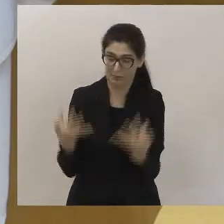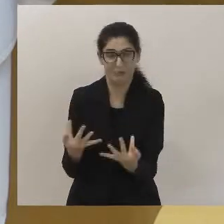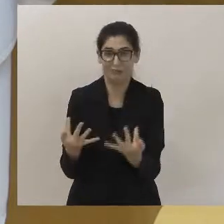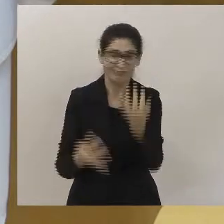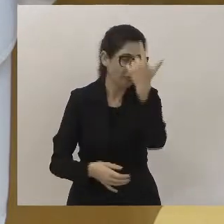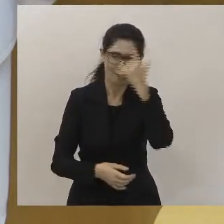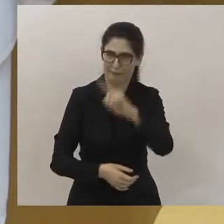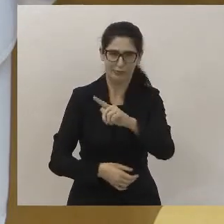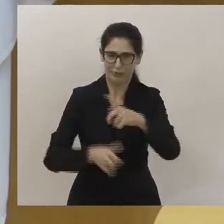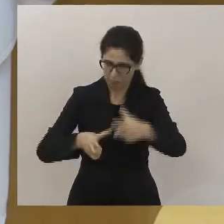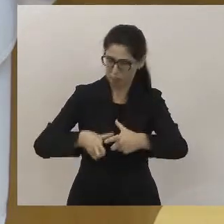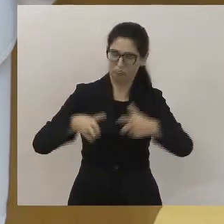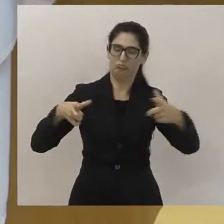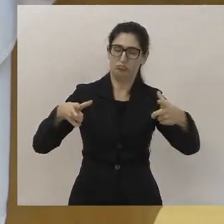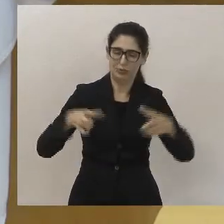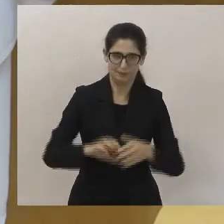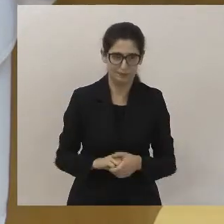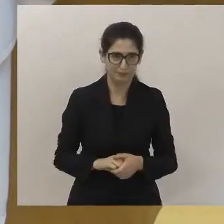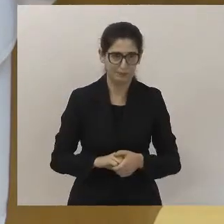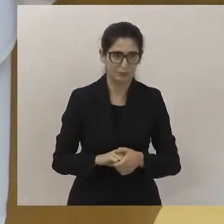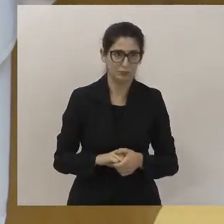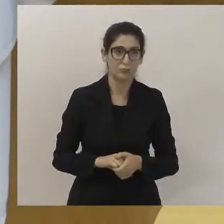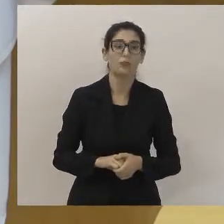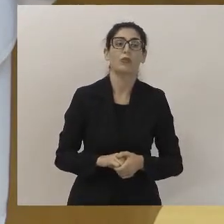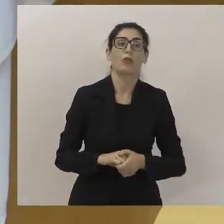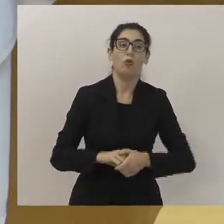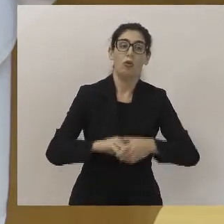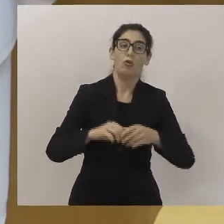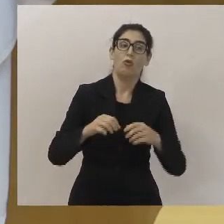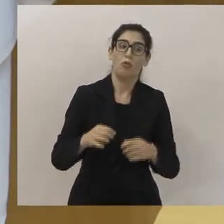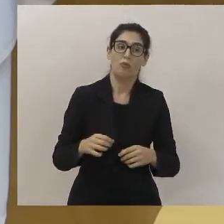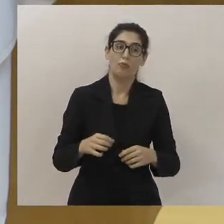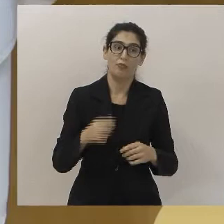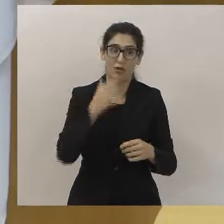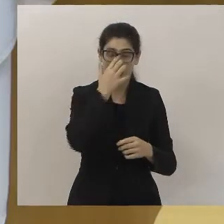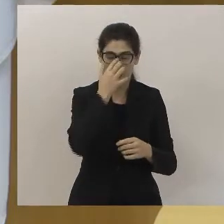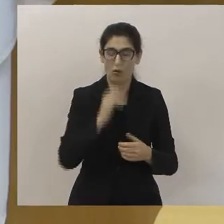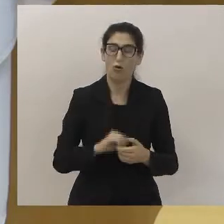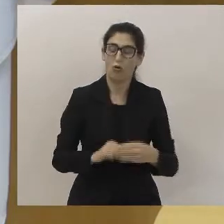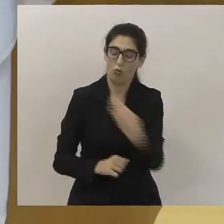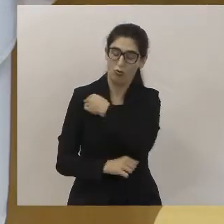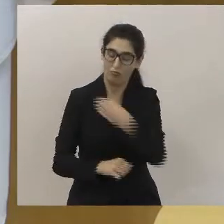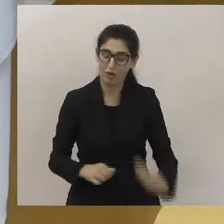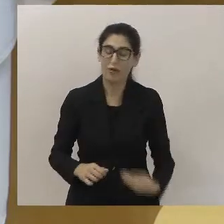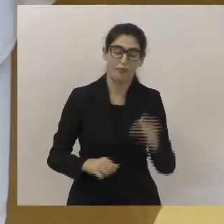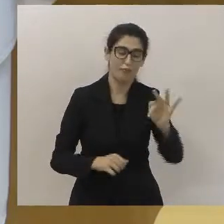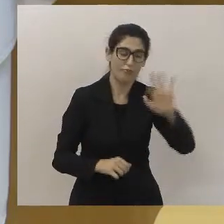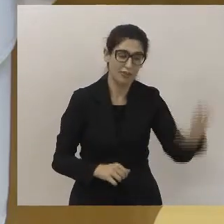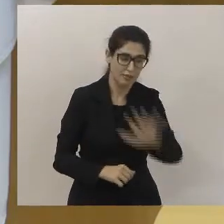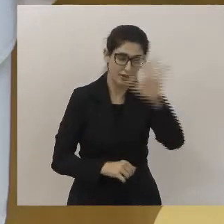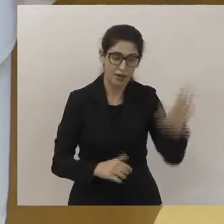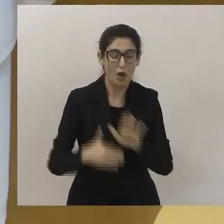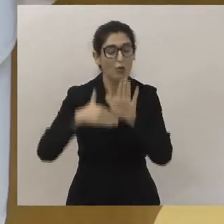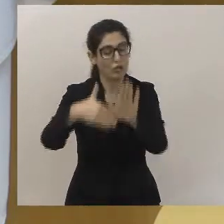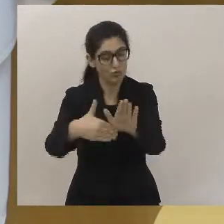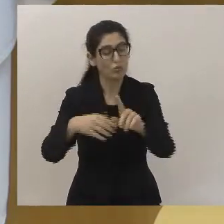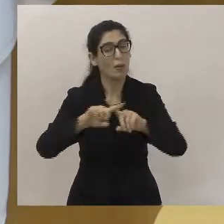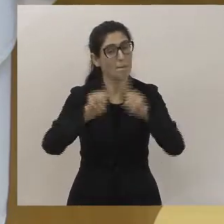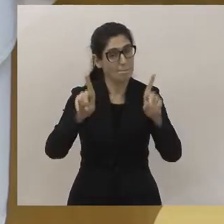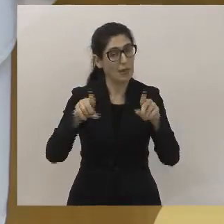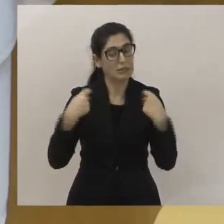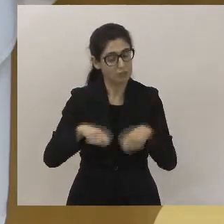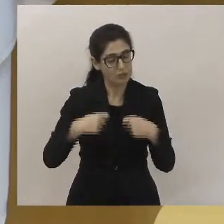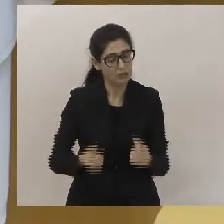e são conveniados com o governo federal vem recurso mas precisa ter ação local não andou eu também reconheço